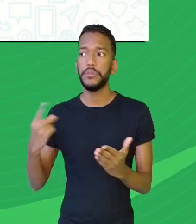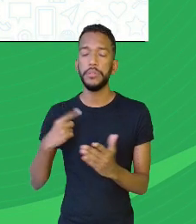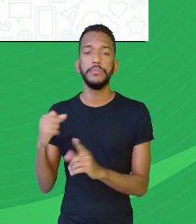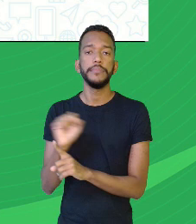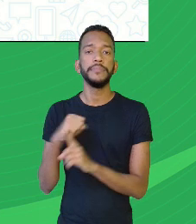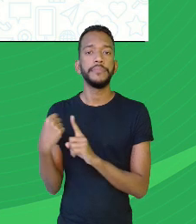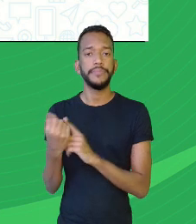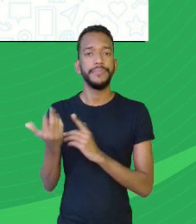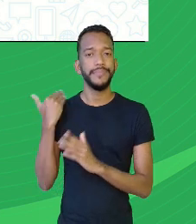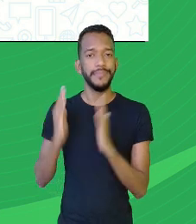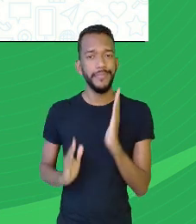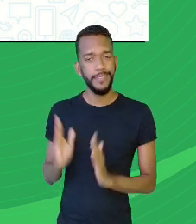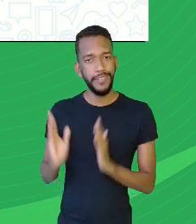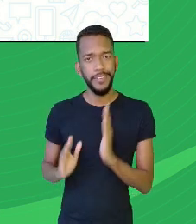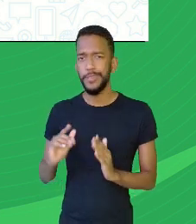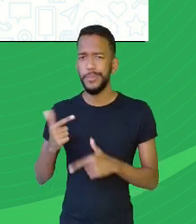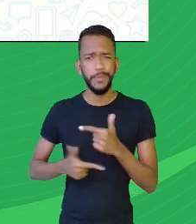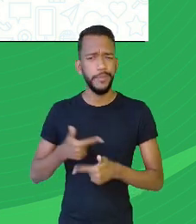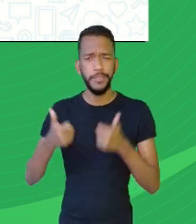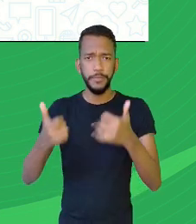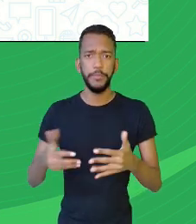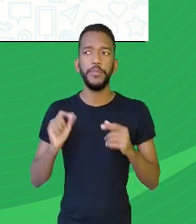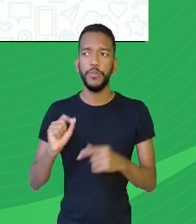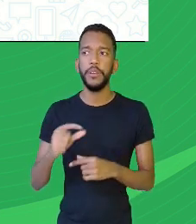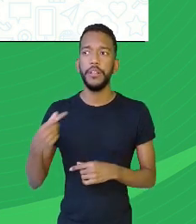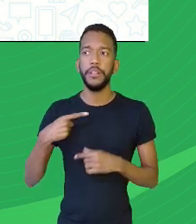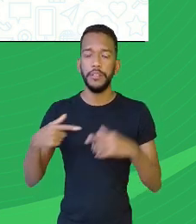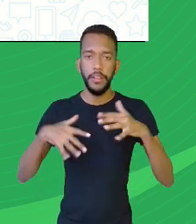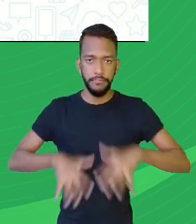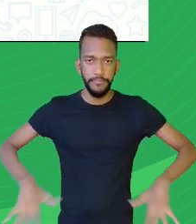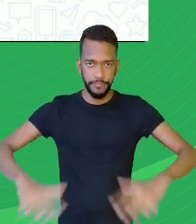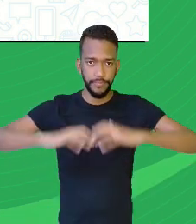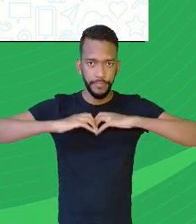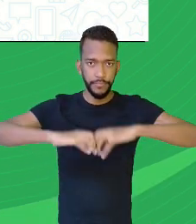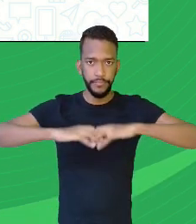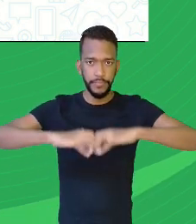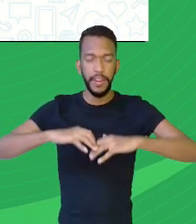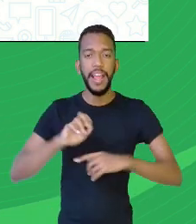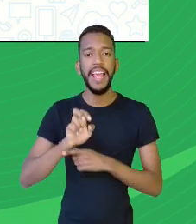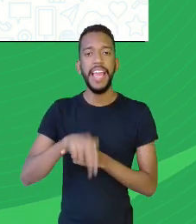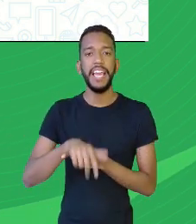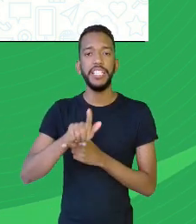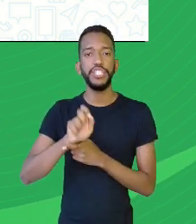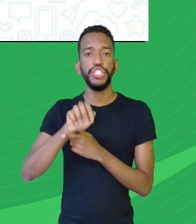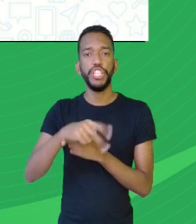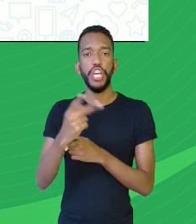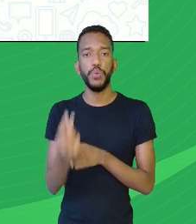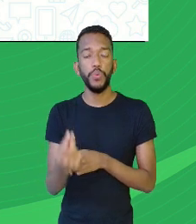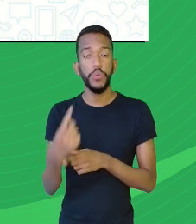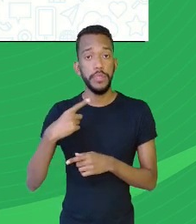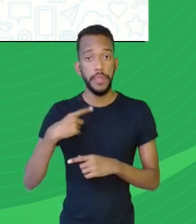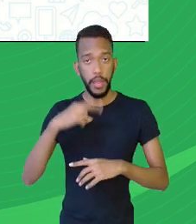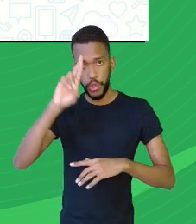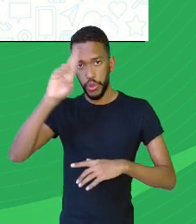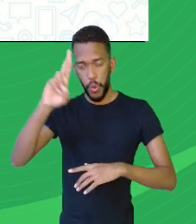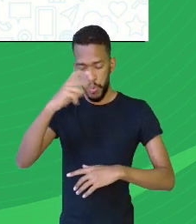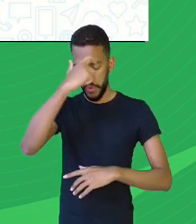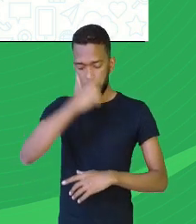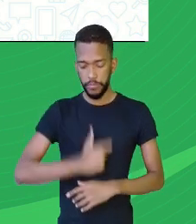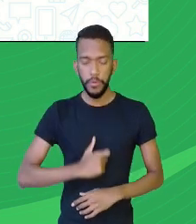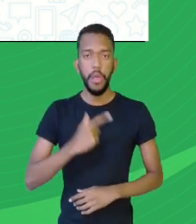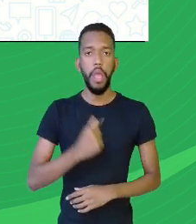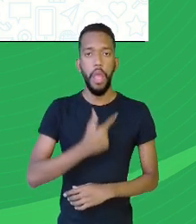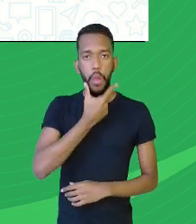nesse período, funcionava da seguinte forma: nós tínhamos o engenho tinha o senhor do engenho na figura